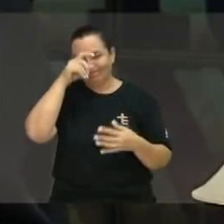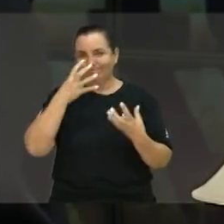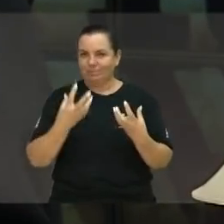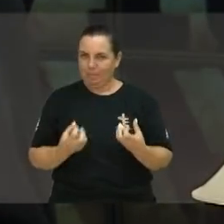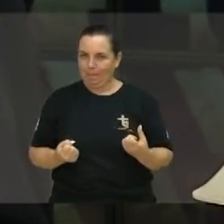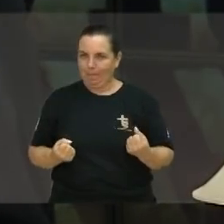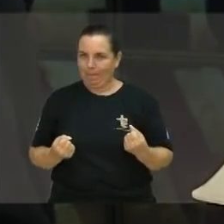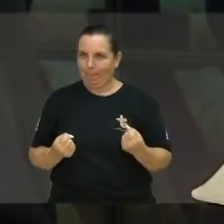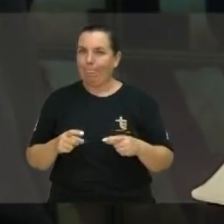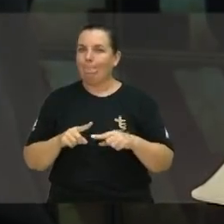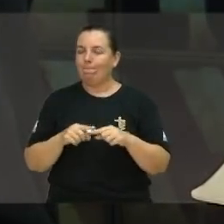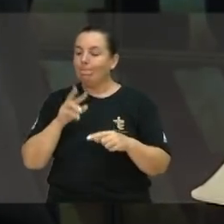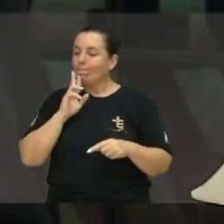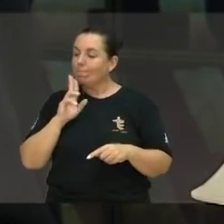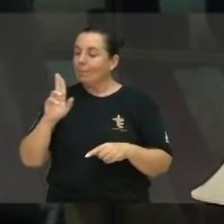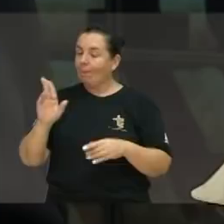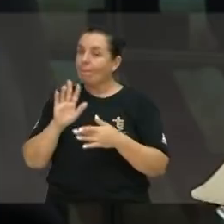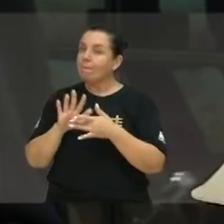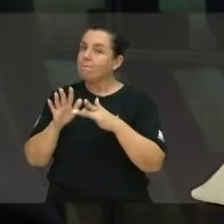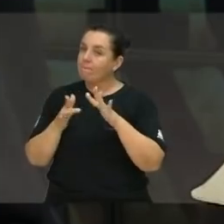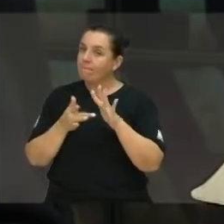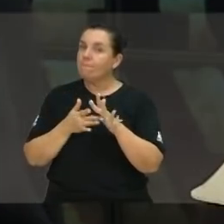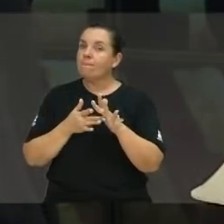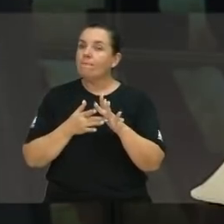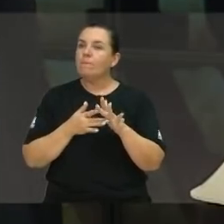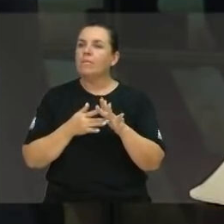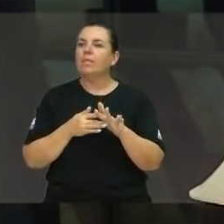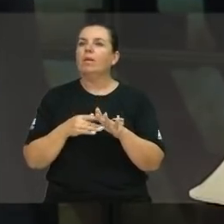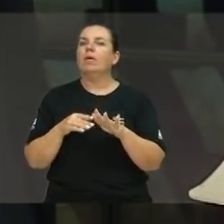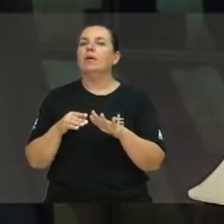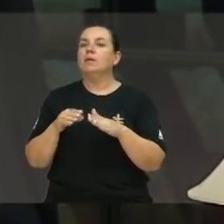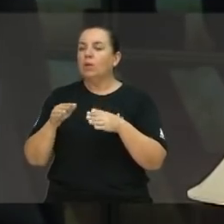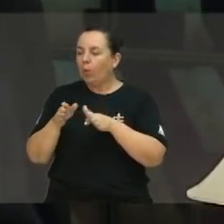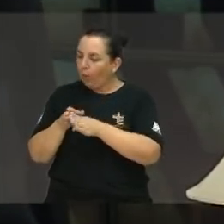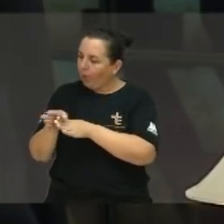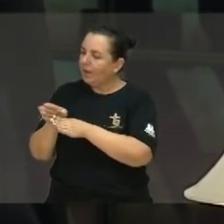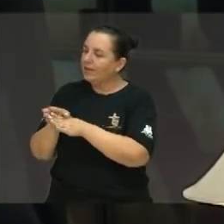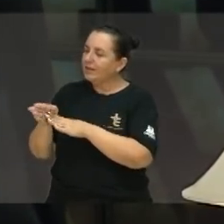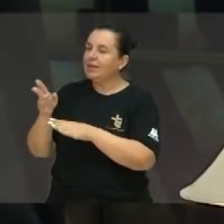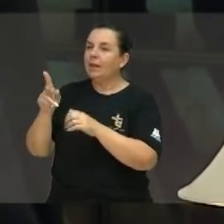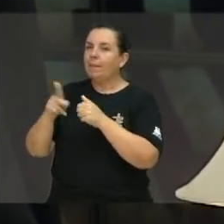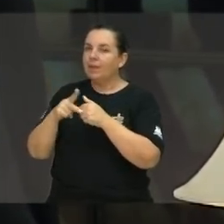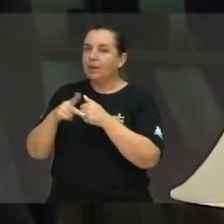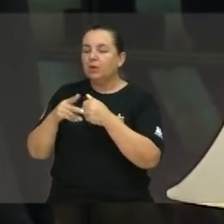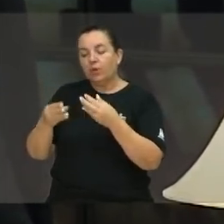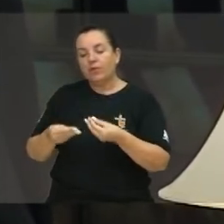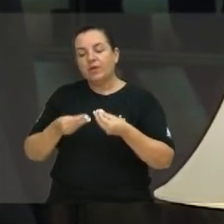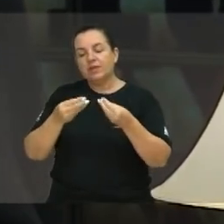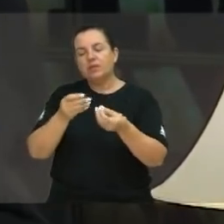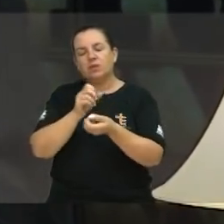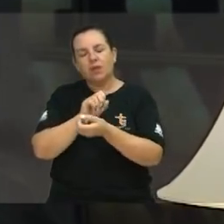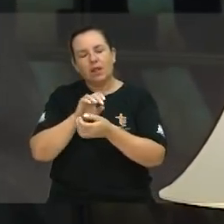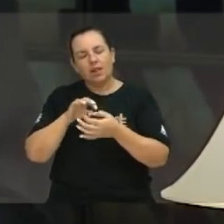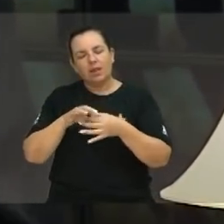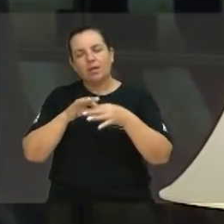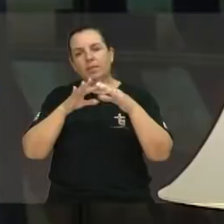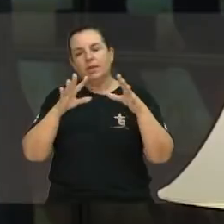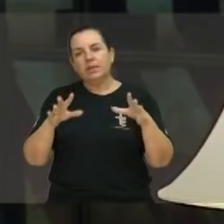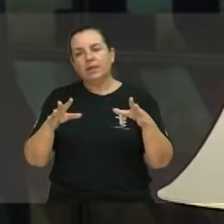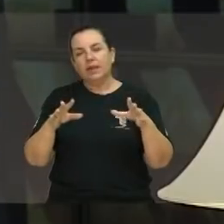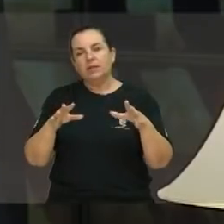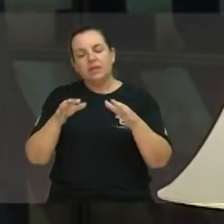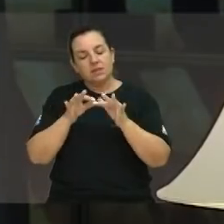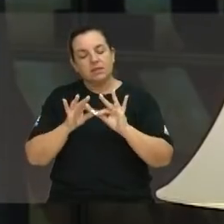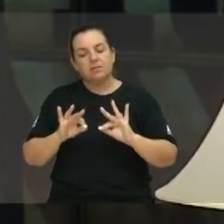ea determinação se orienta pedro a oferecer sua liberdade a